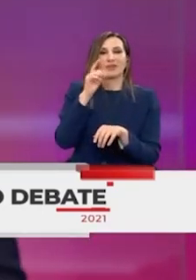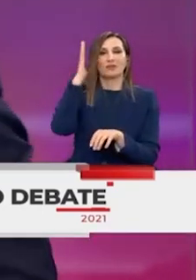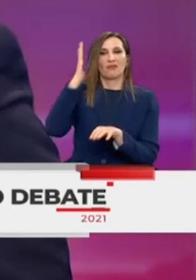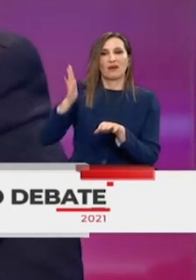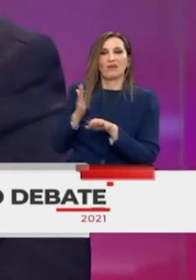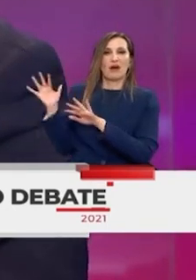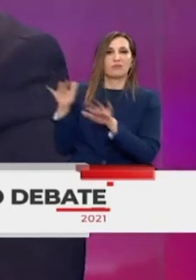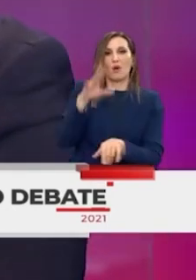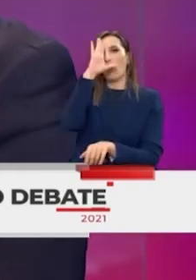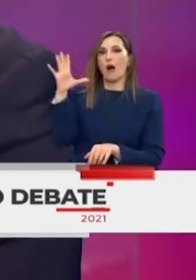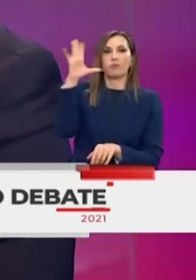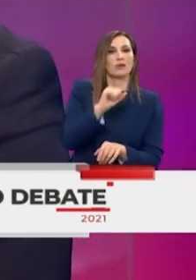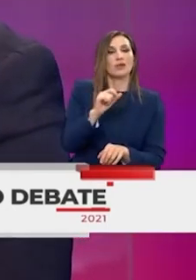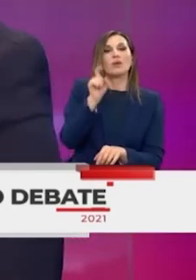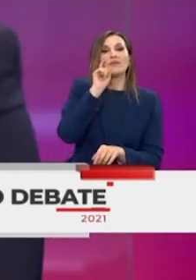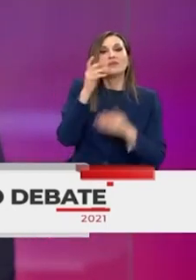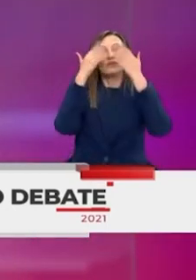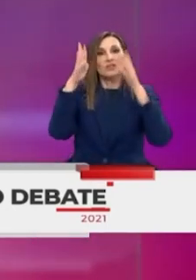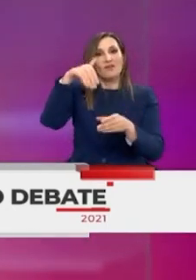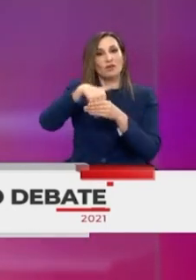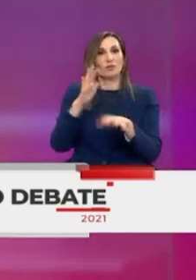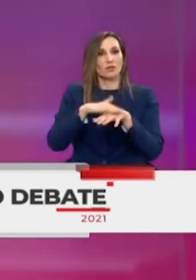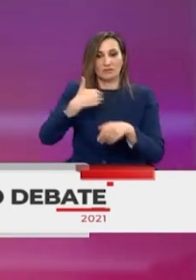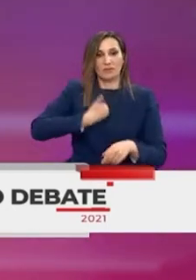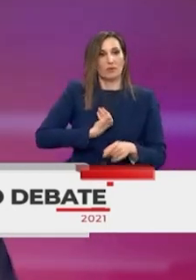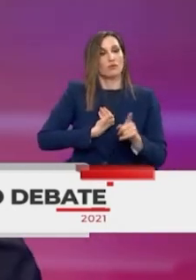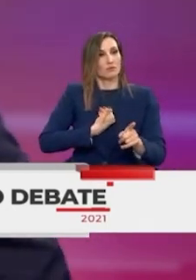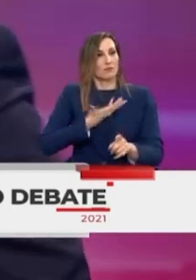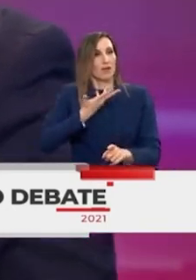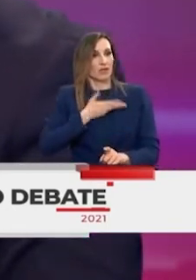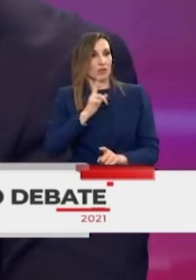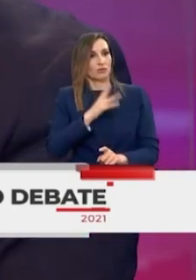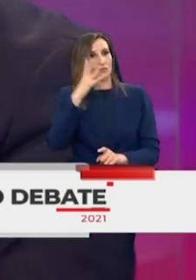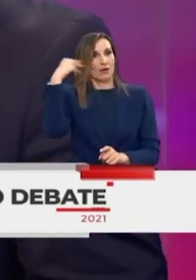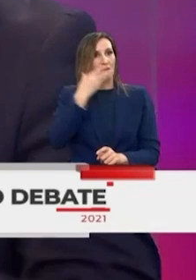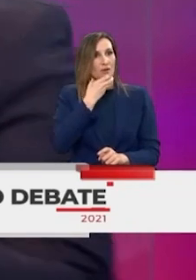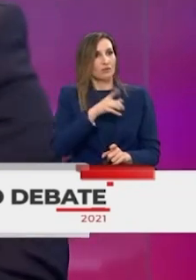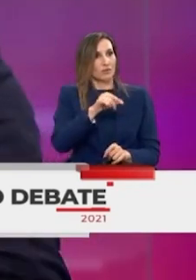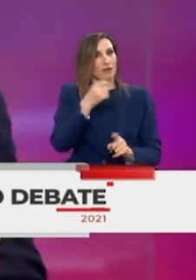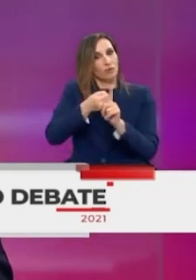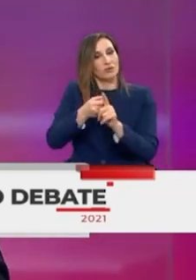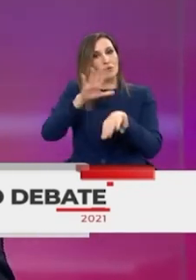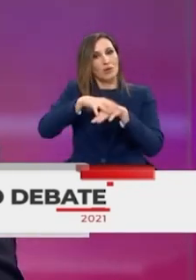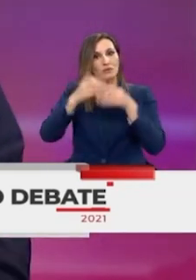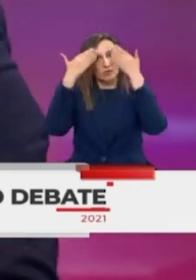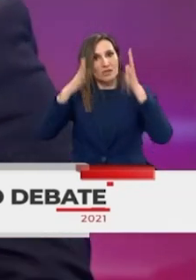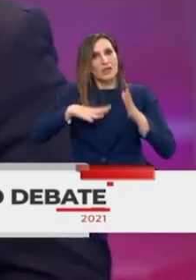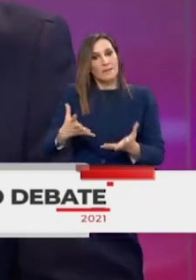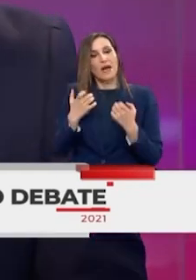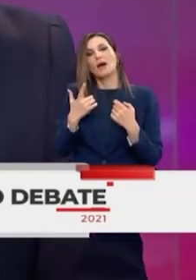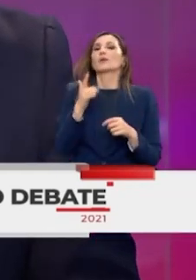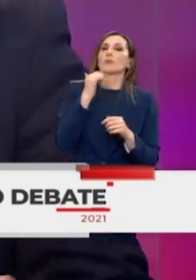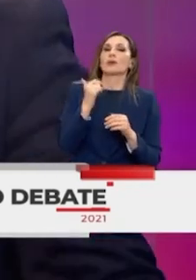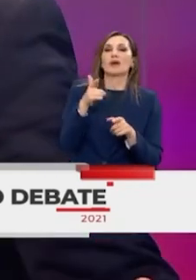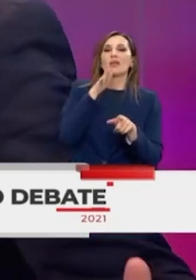nenhum golpe de Estado. Defendo votos. Democracia. Por isso é que eu estou aqui. E a doutora Ana Gomes também. Por isso é que estamos aqui a lutar pela democracia. Agora, não me digam é o seguinte. Ah, não se pode